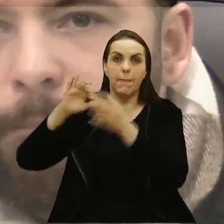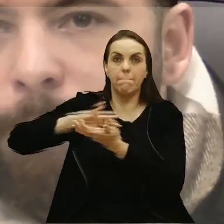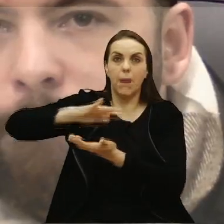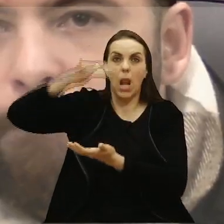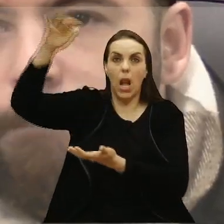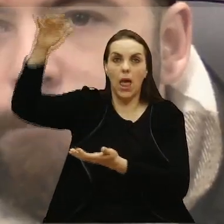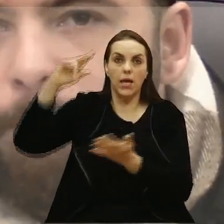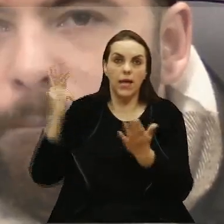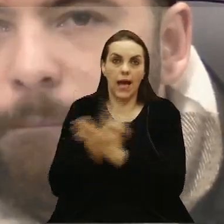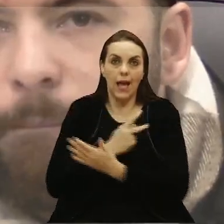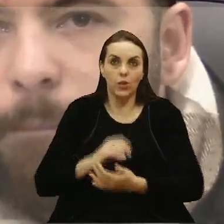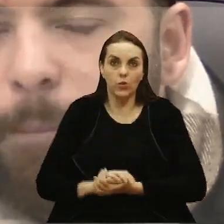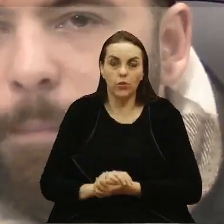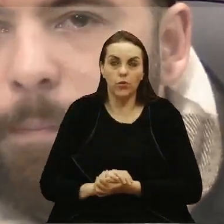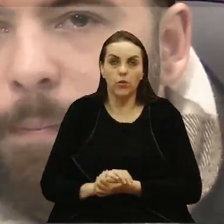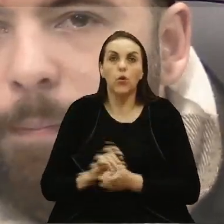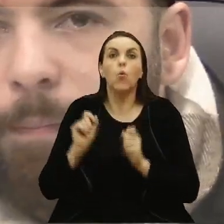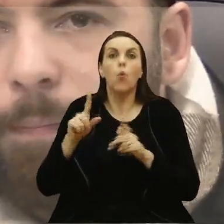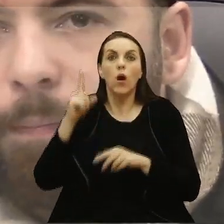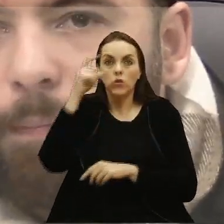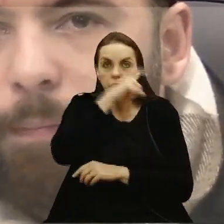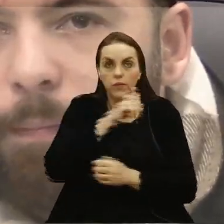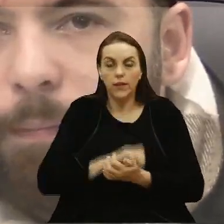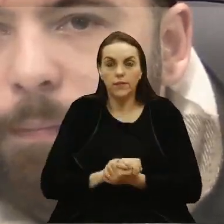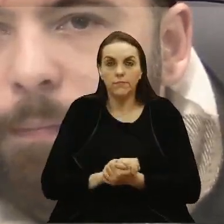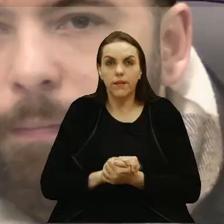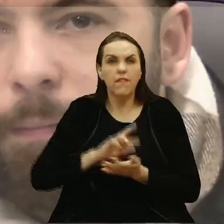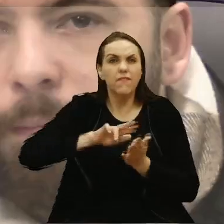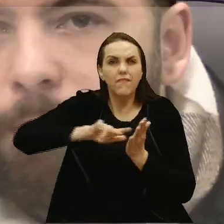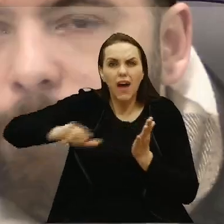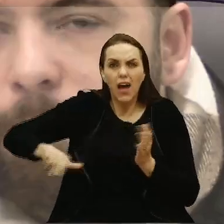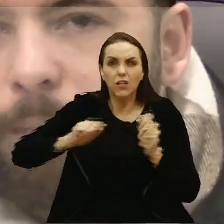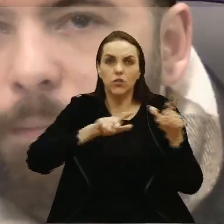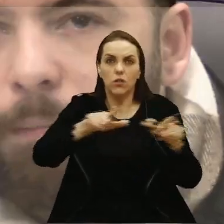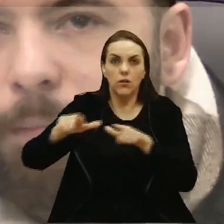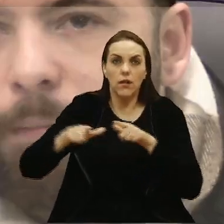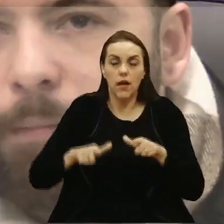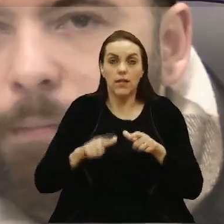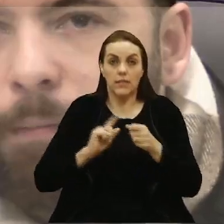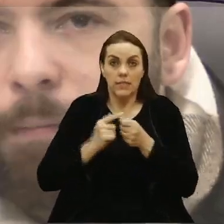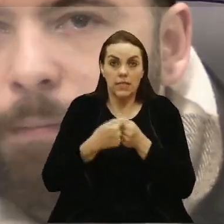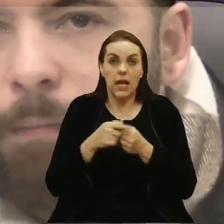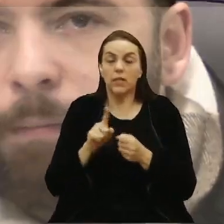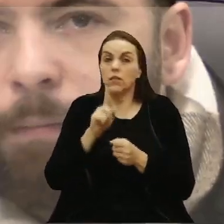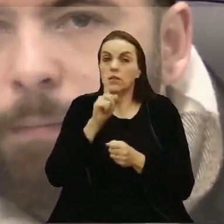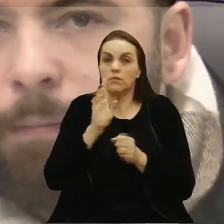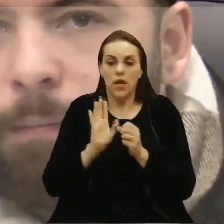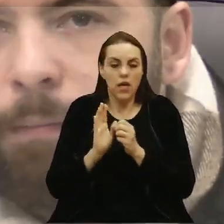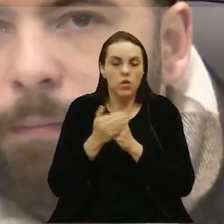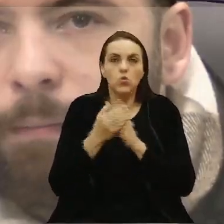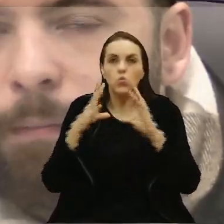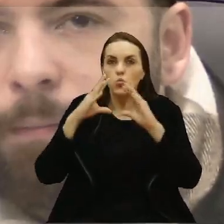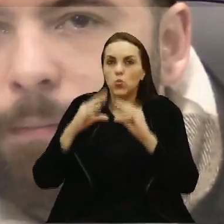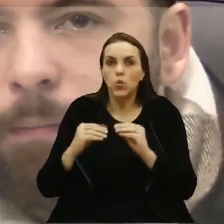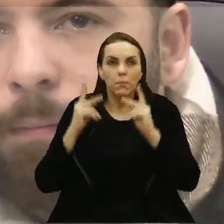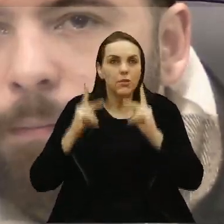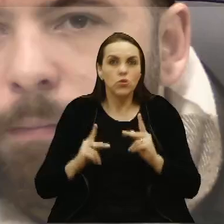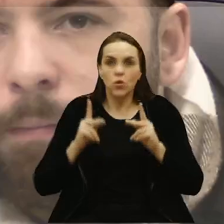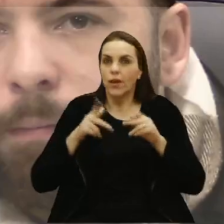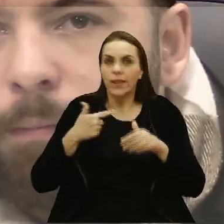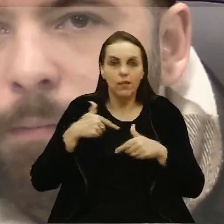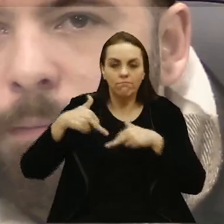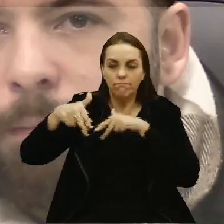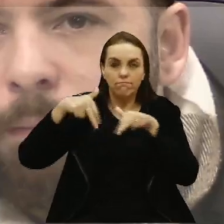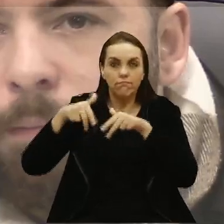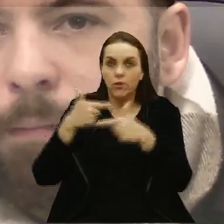lixo irregular? Vários pontos da cidade, principalmente onde é deserto, que não tem população, acontece isso. O vereador Cláudio trouxe a questão do centro.